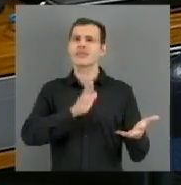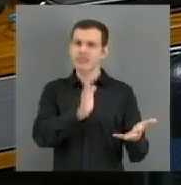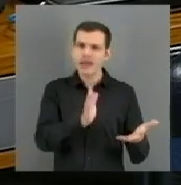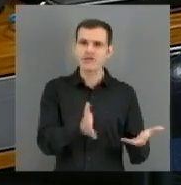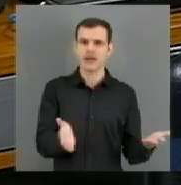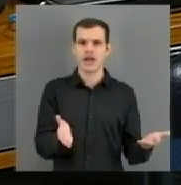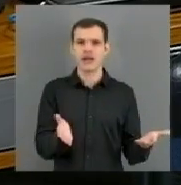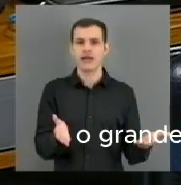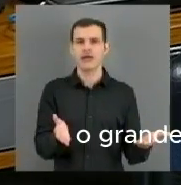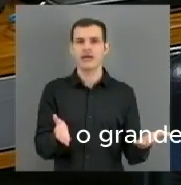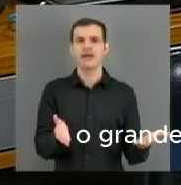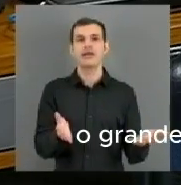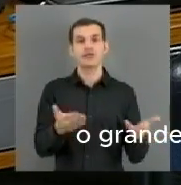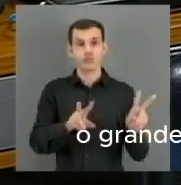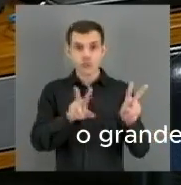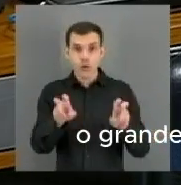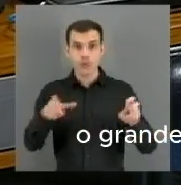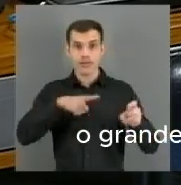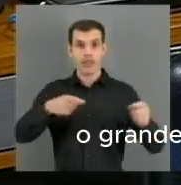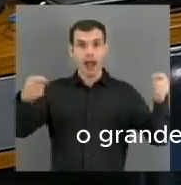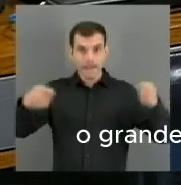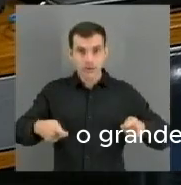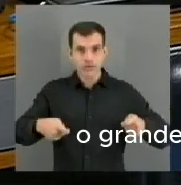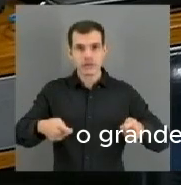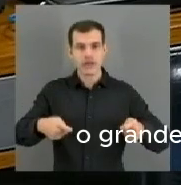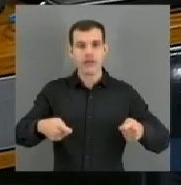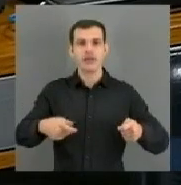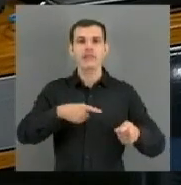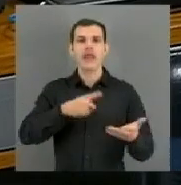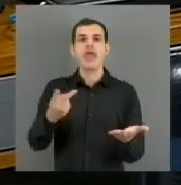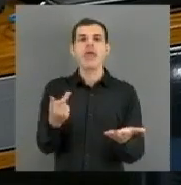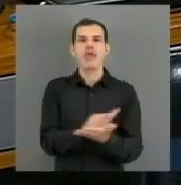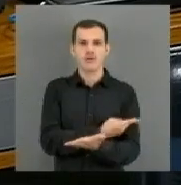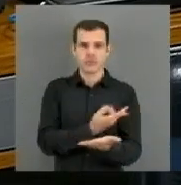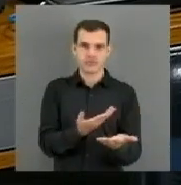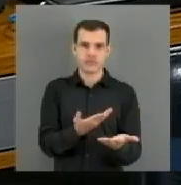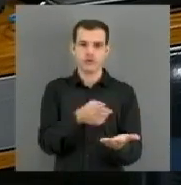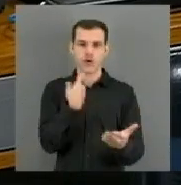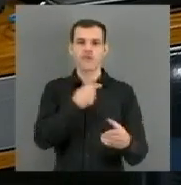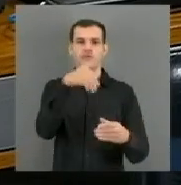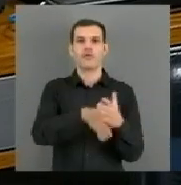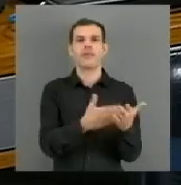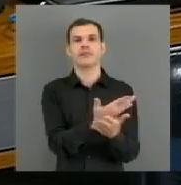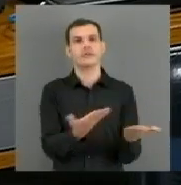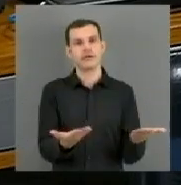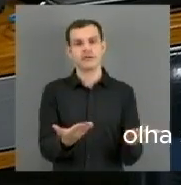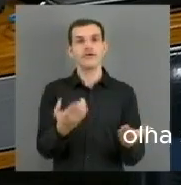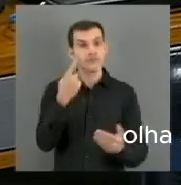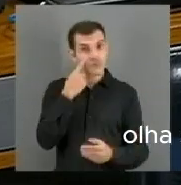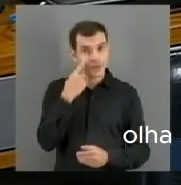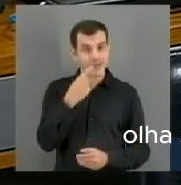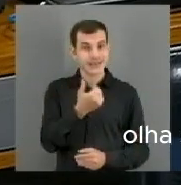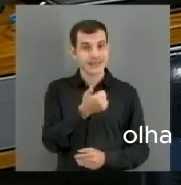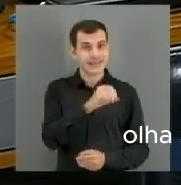mostrando o grande erro que foi a gente votar essa regulamentação. Só para você ter ideia, R$100 do Bolsa Família. Olha